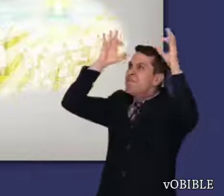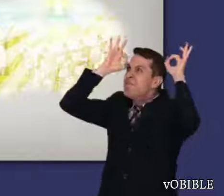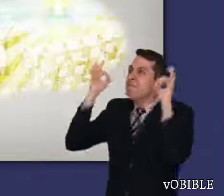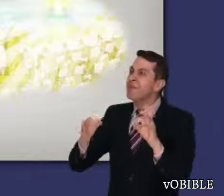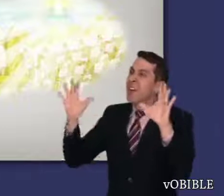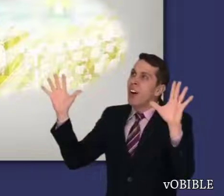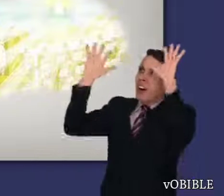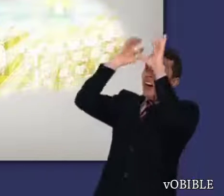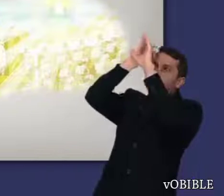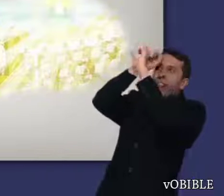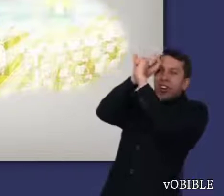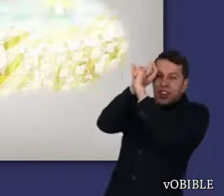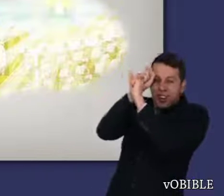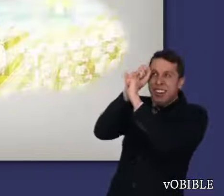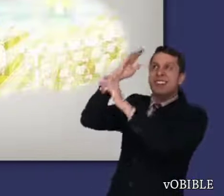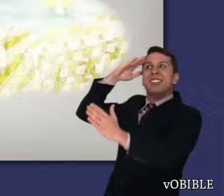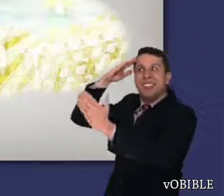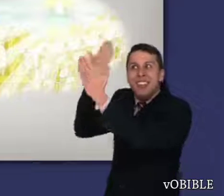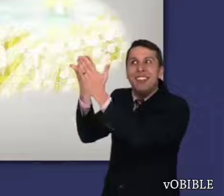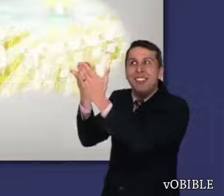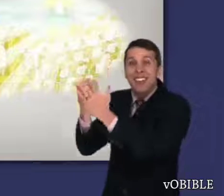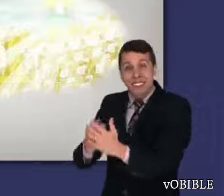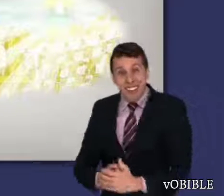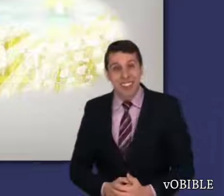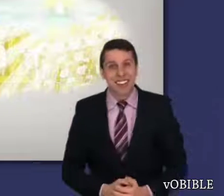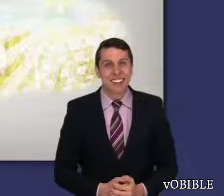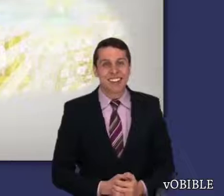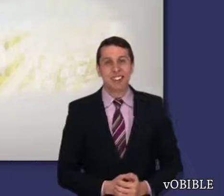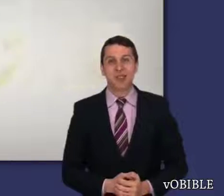nas profecias, que são como uma lâmpada que brilha em lugar escuro.